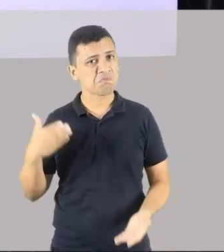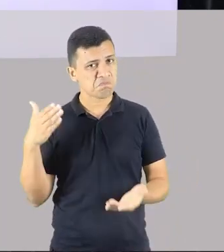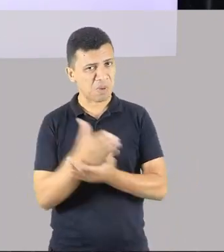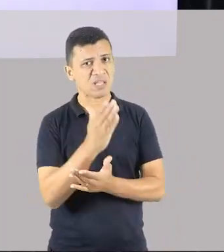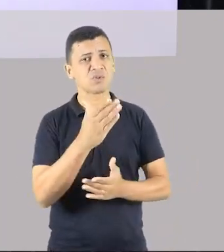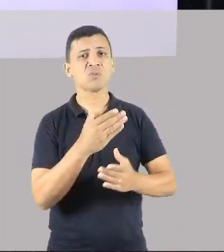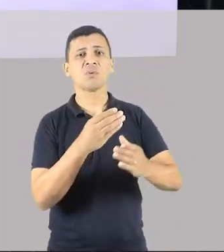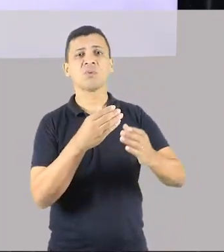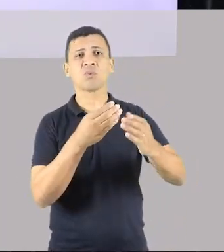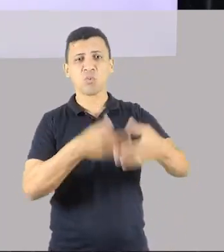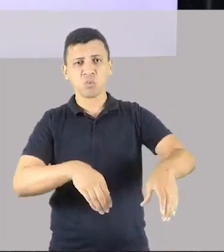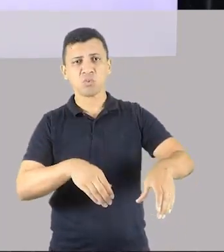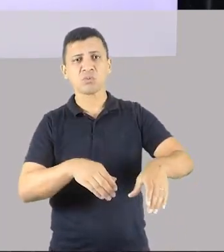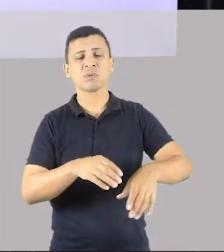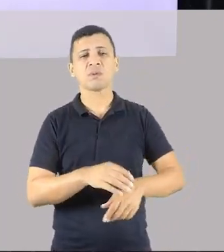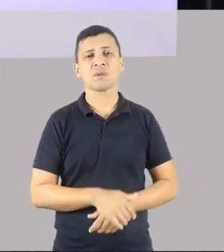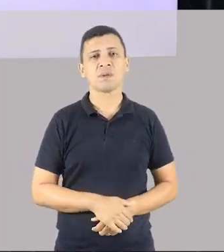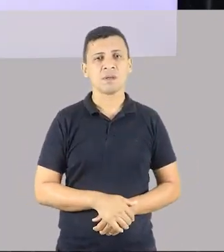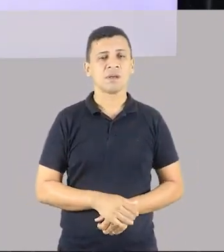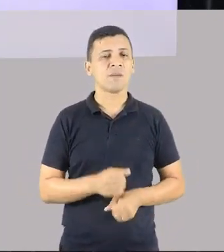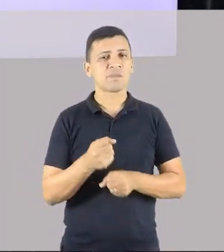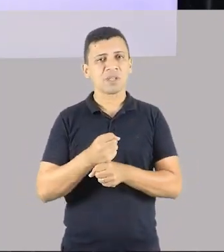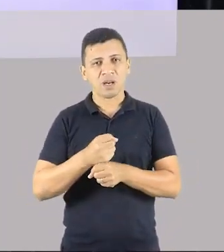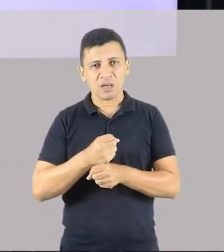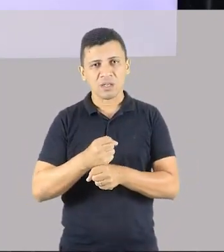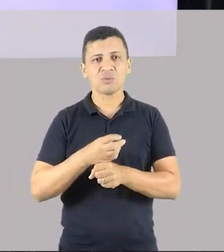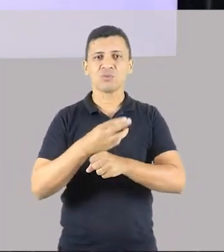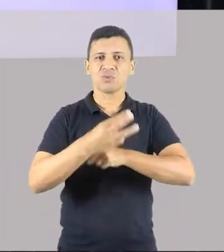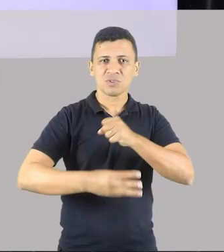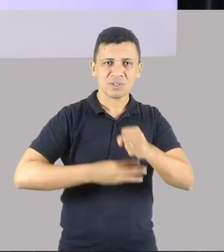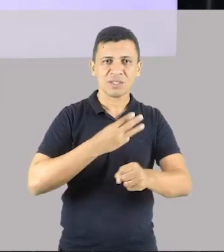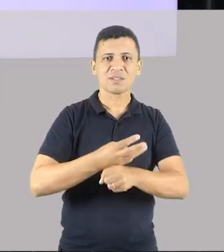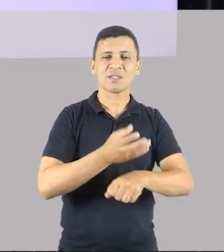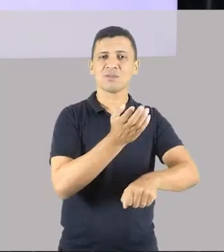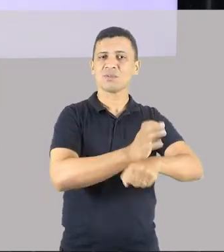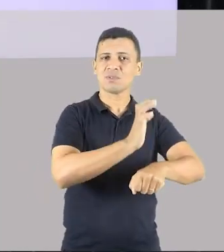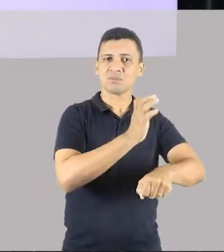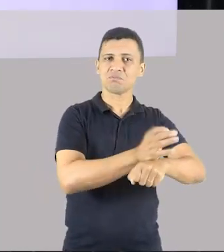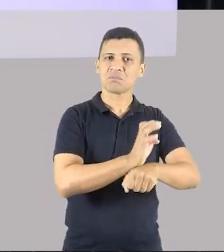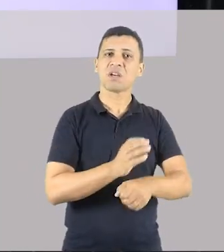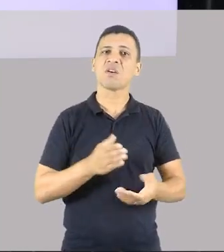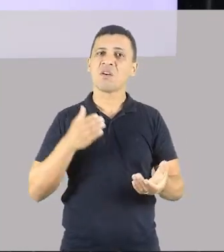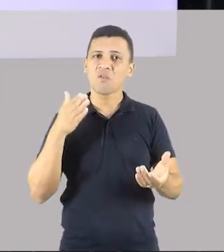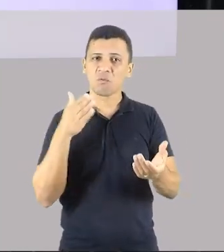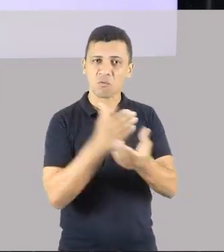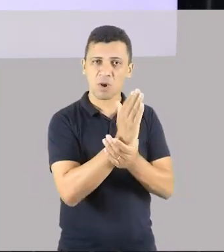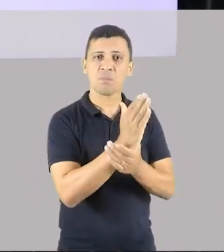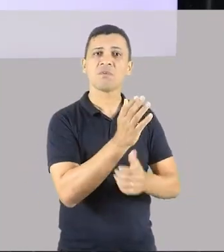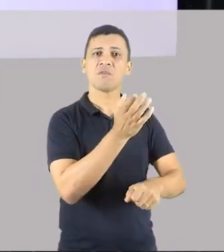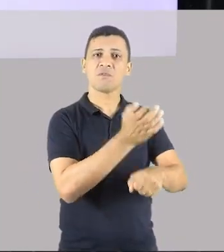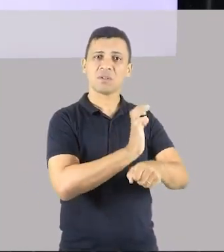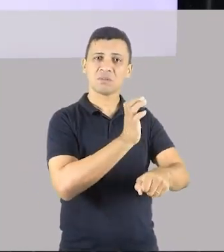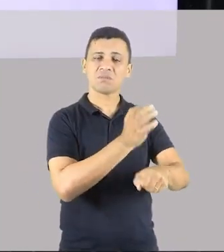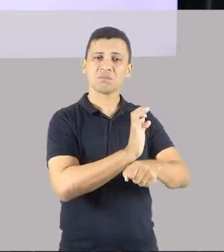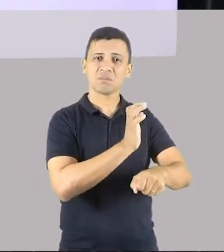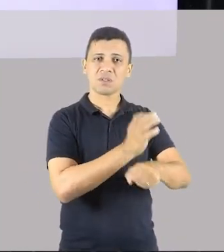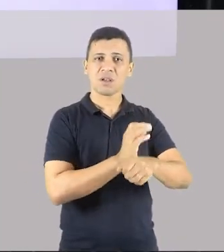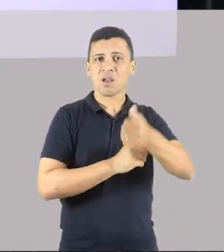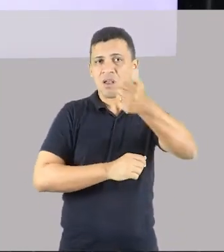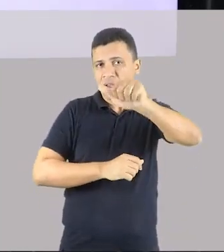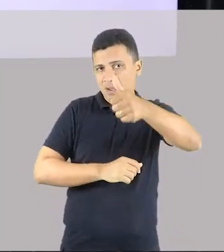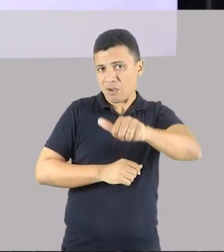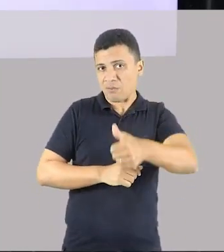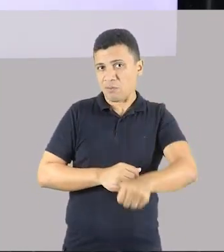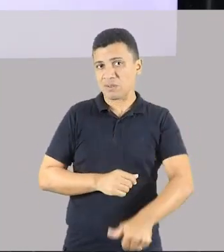concurso público, passou pelos anos do estágio probatório, foi aprovado no estágio probatório por meio da